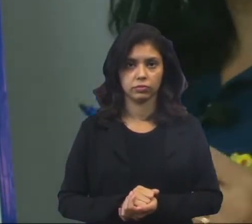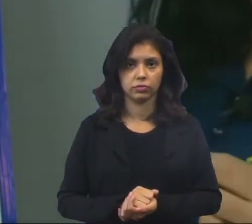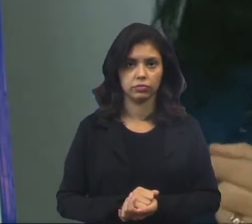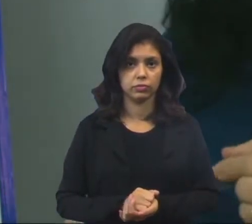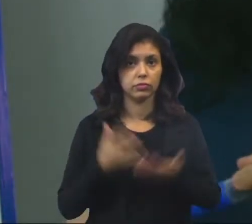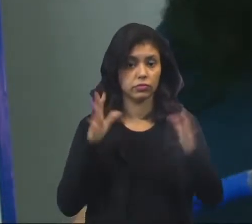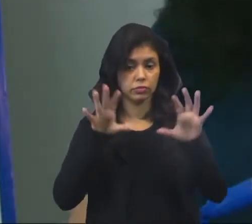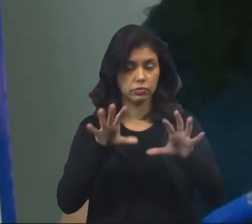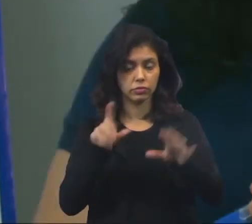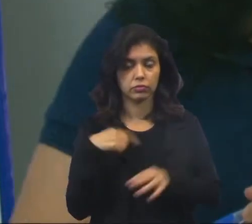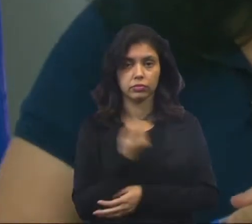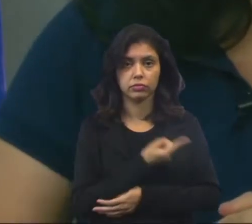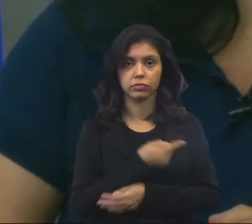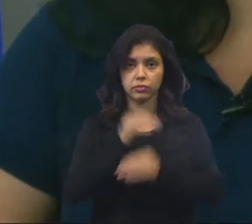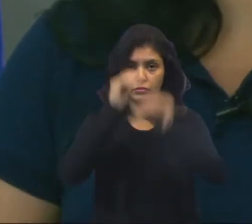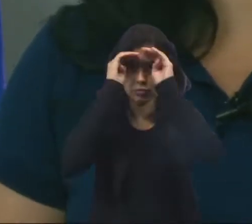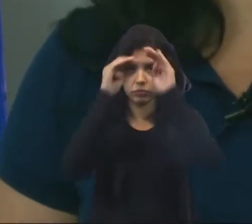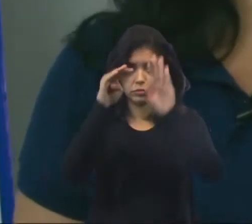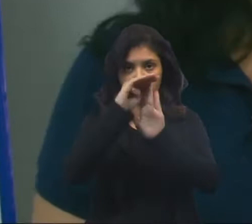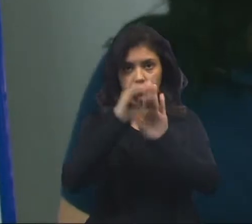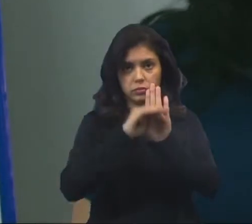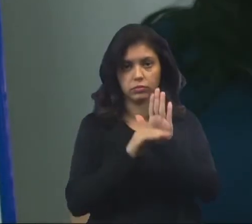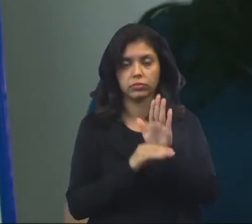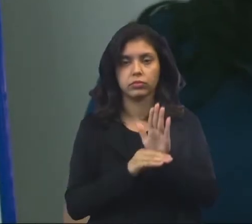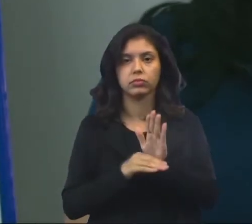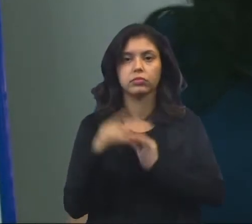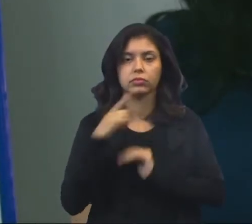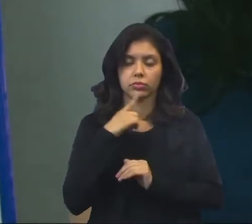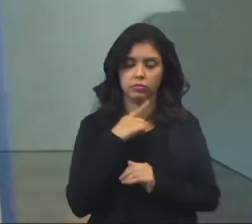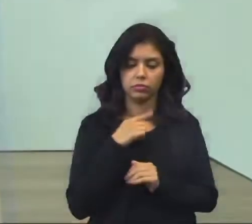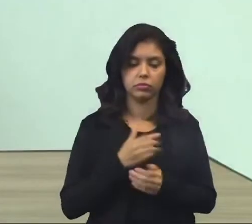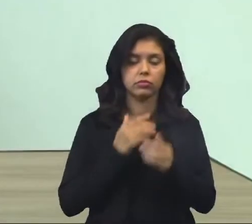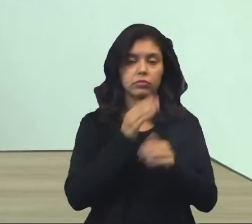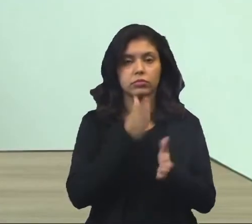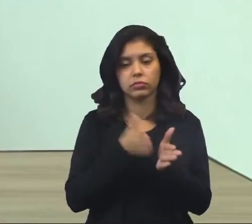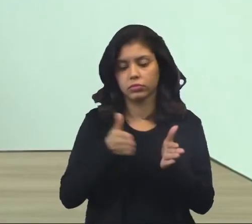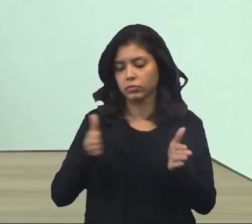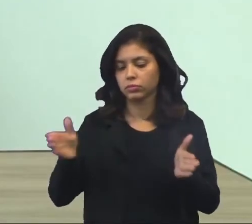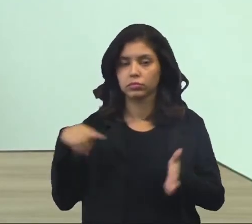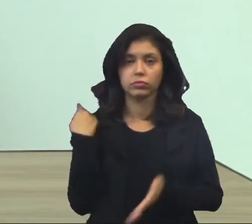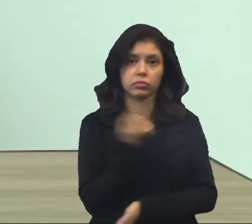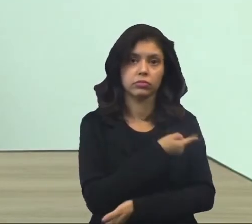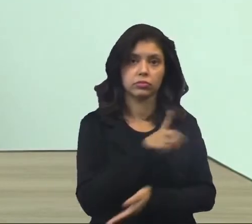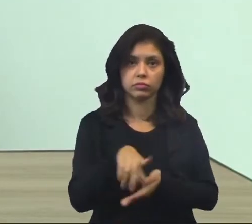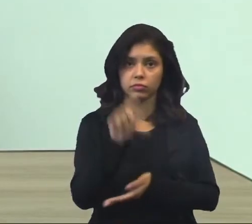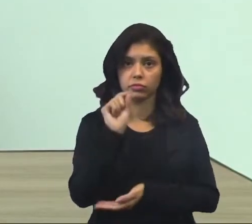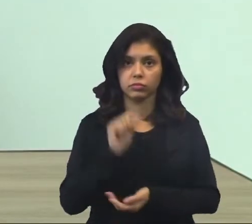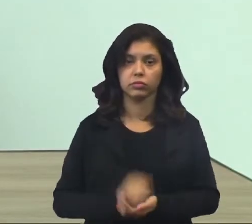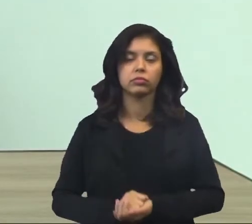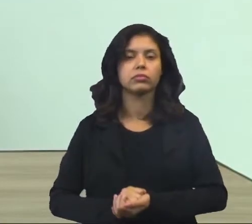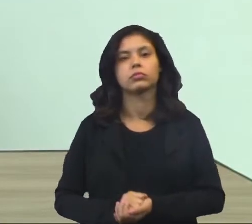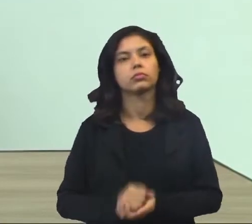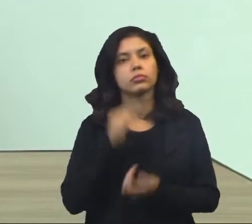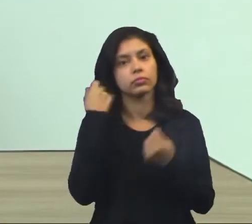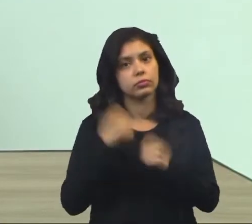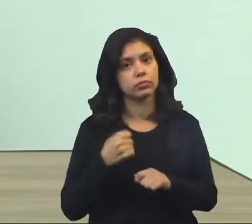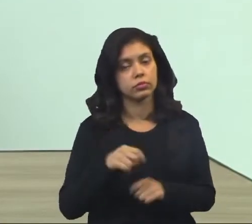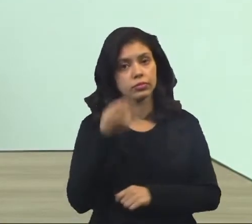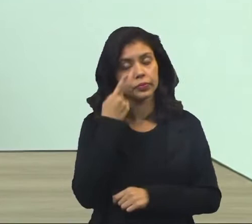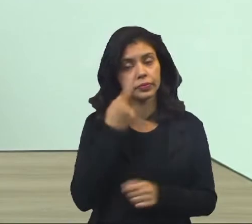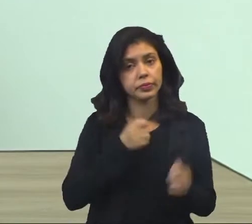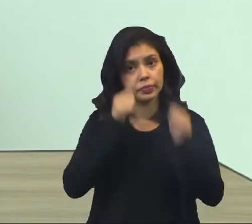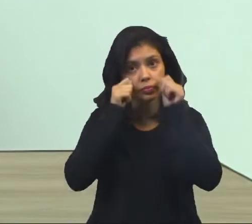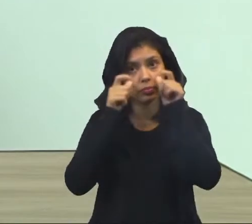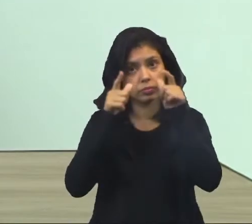vai obedecendo a ordem que a gente determinar na sequência, né, que a gente escolher. A gente só tem que observar e ter